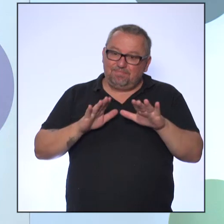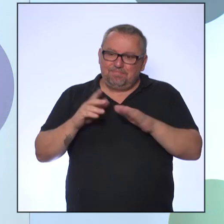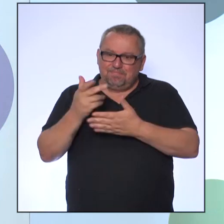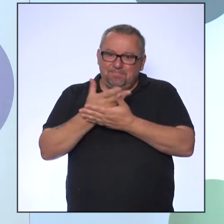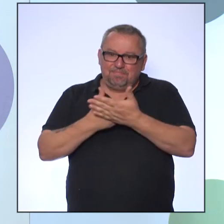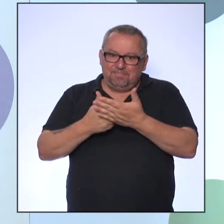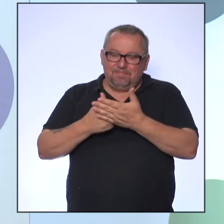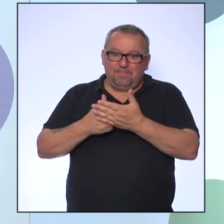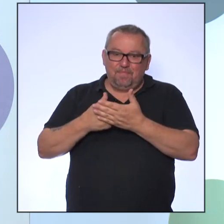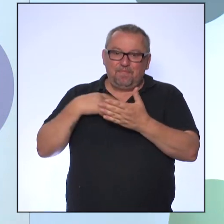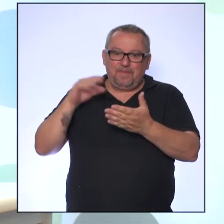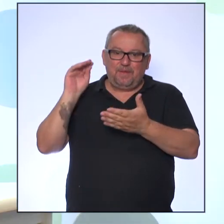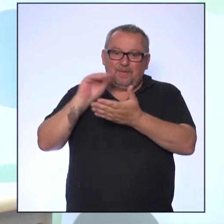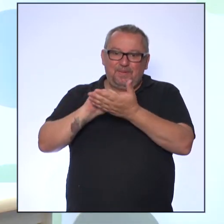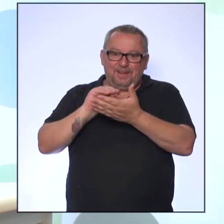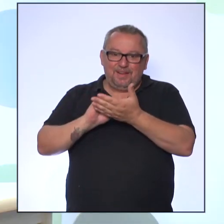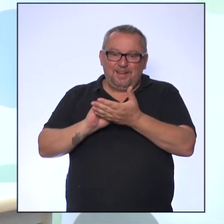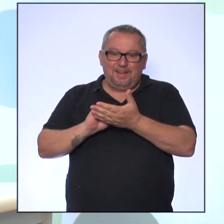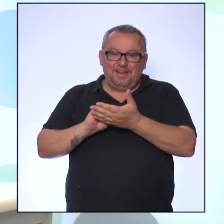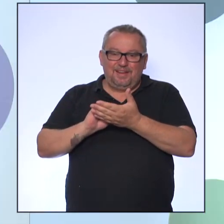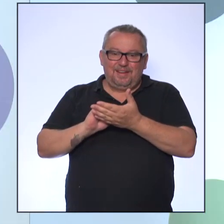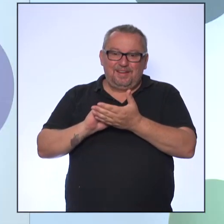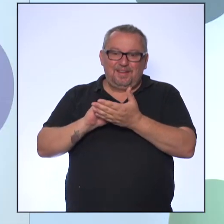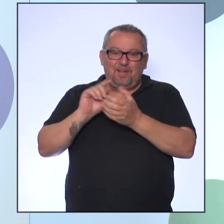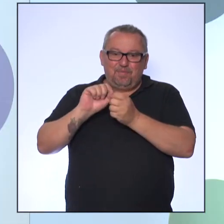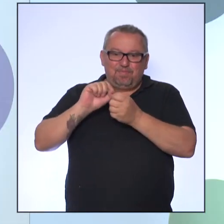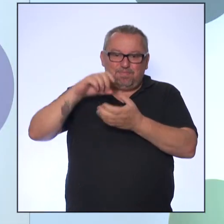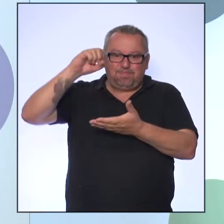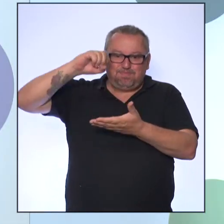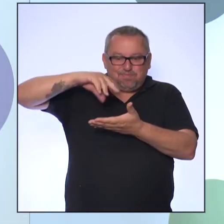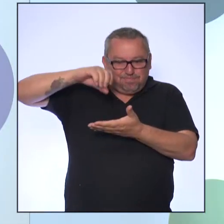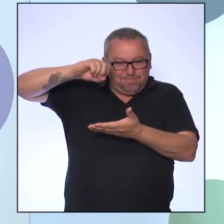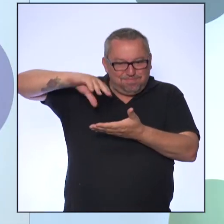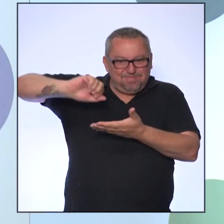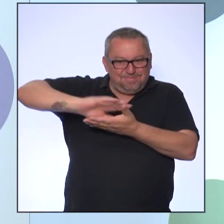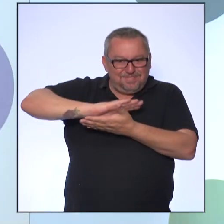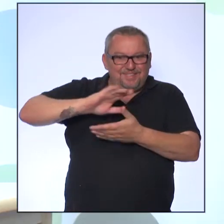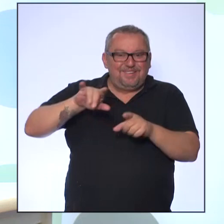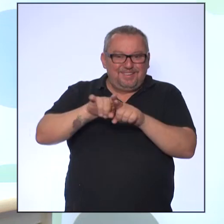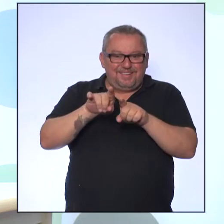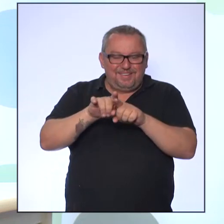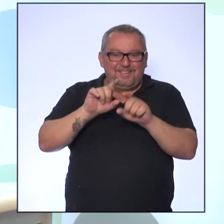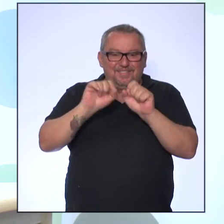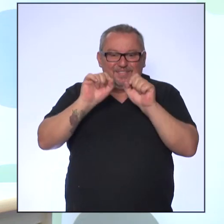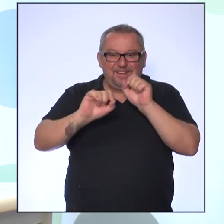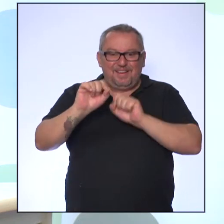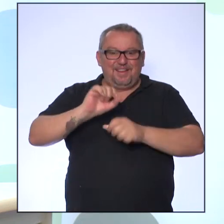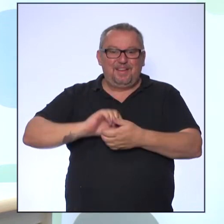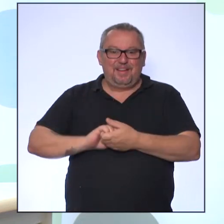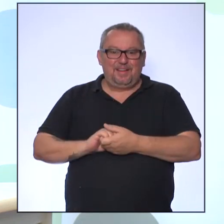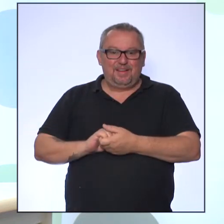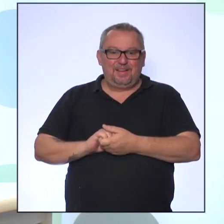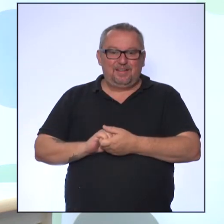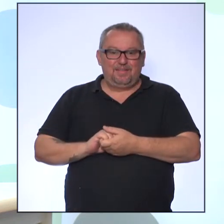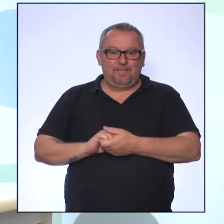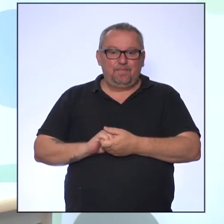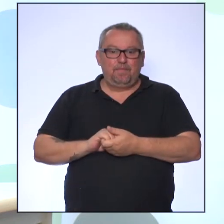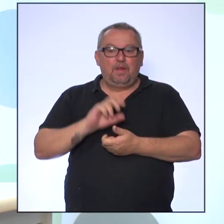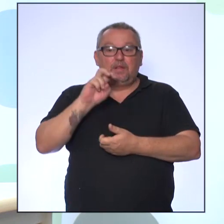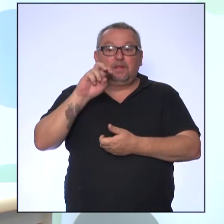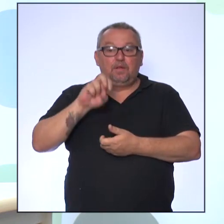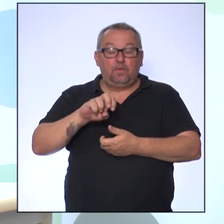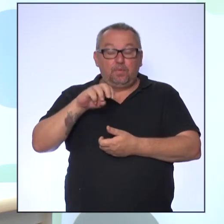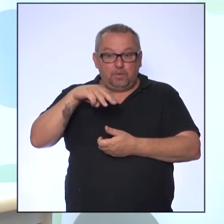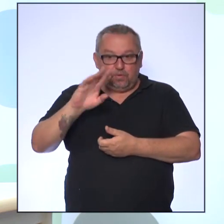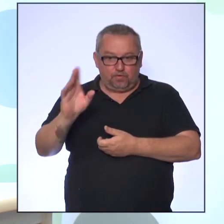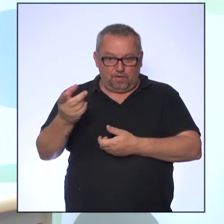nosso amigo Isaac, né? Talvez você pode tirar um Um print, print, ou um né? print, né? Tira um print da tela, né? É isso aí. Então, 5 minutinhos